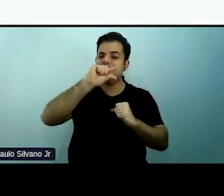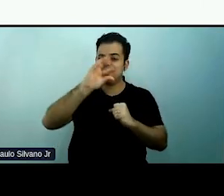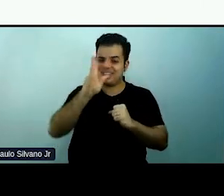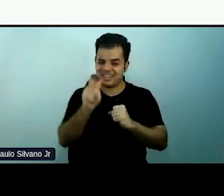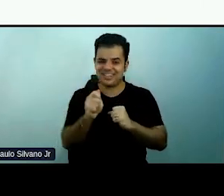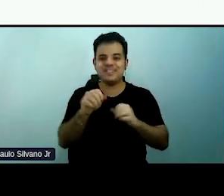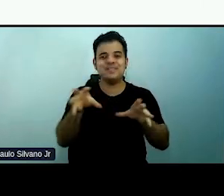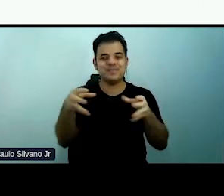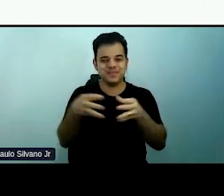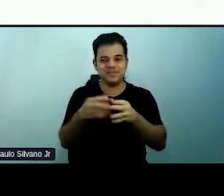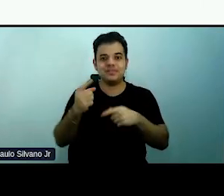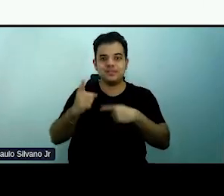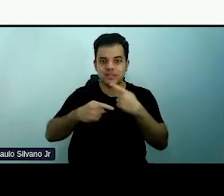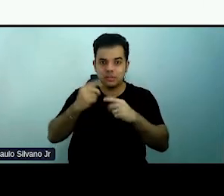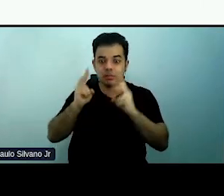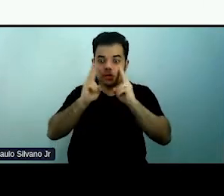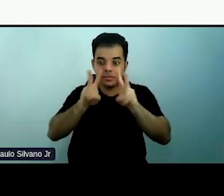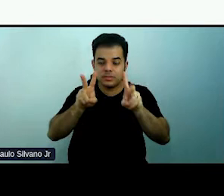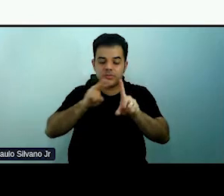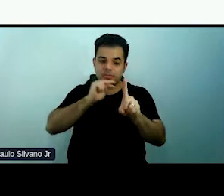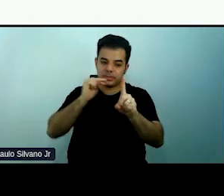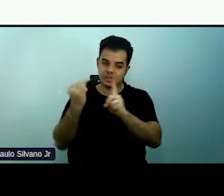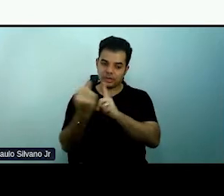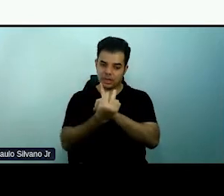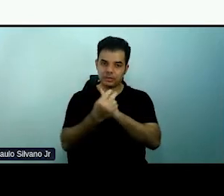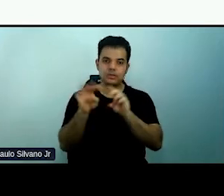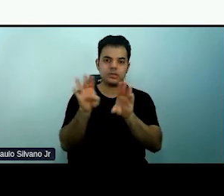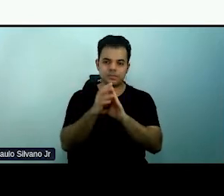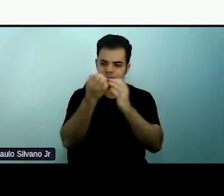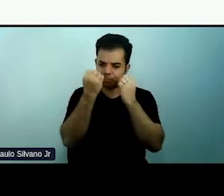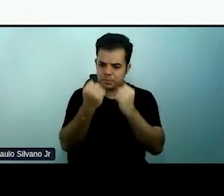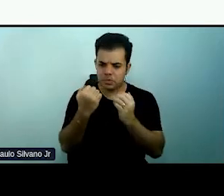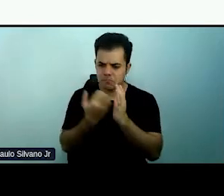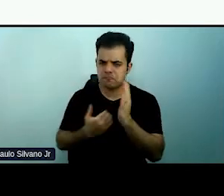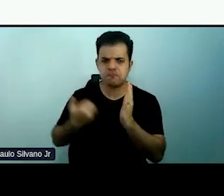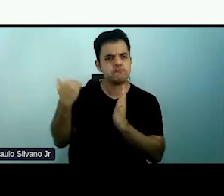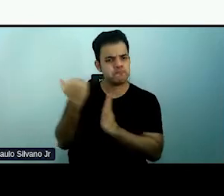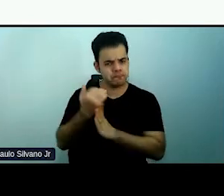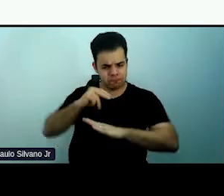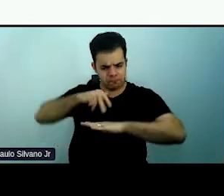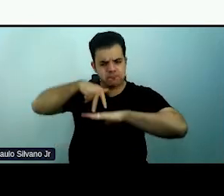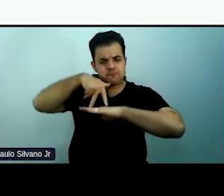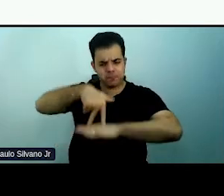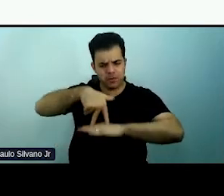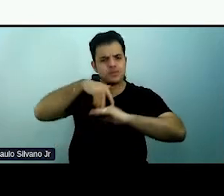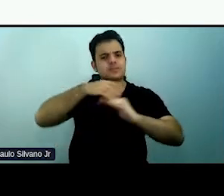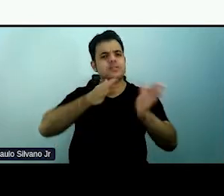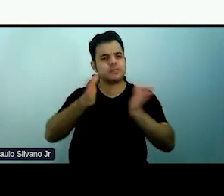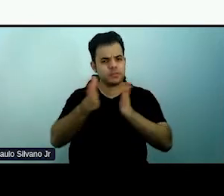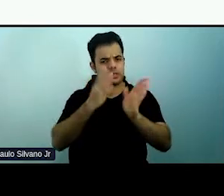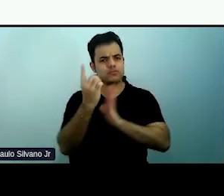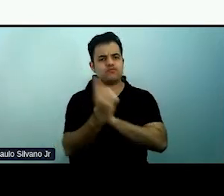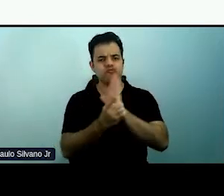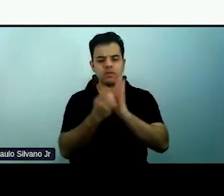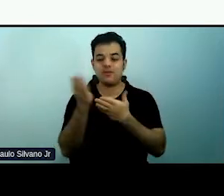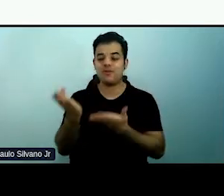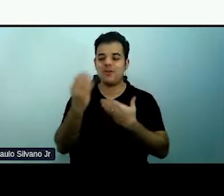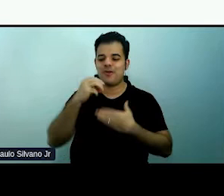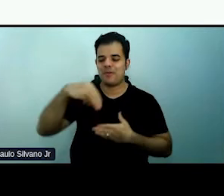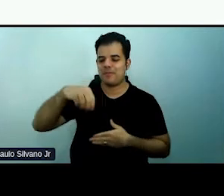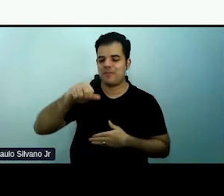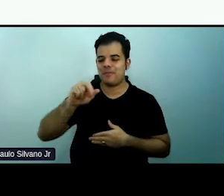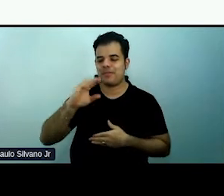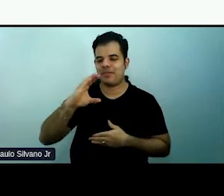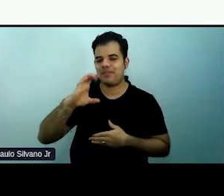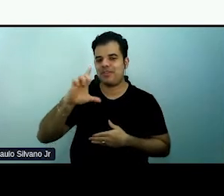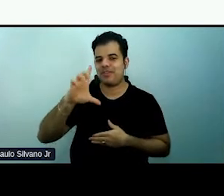para ganhar visibilidade, trazer mais peso, né, nessa minha fala de acessibilidade digital, eu convidei o Marcelo Salles,